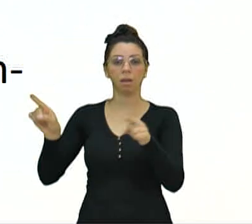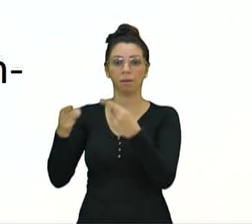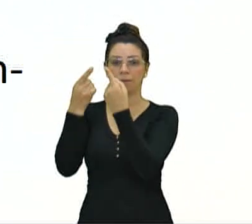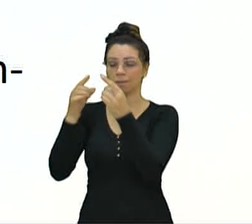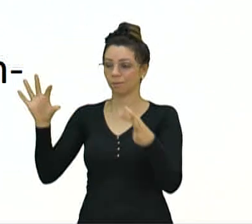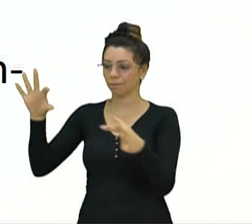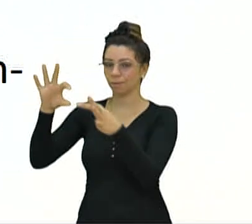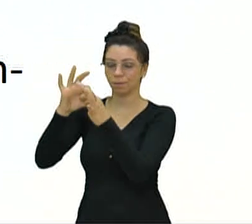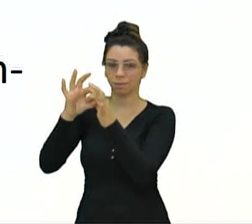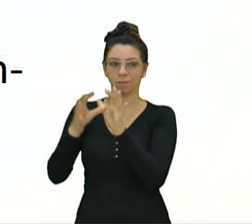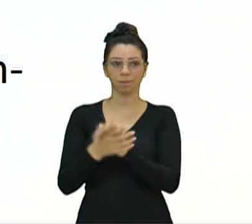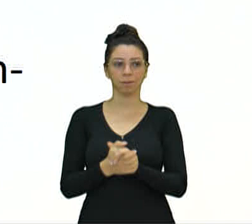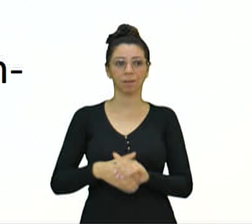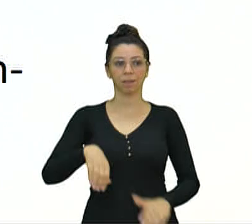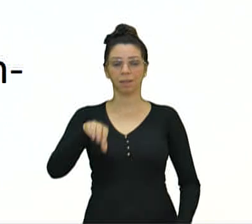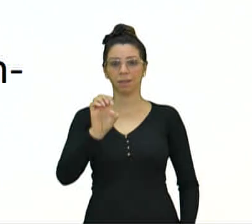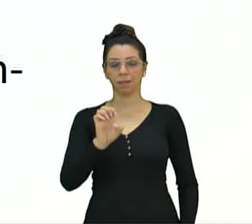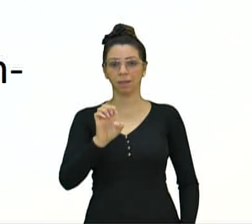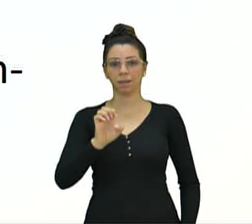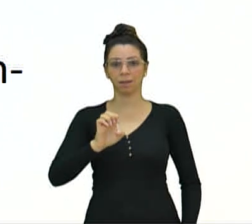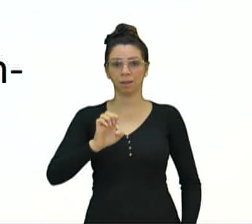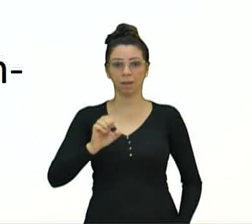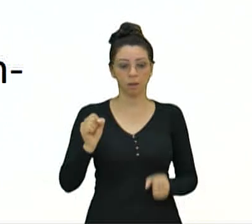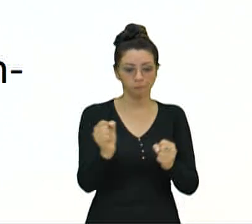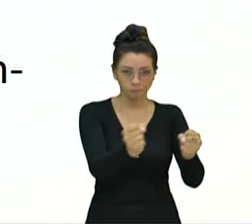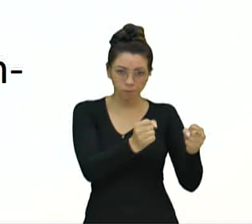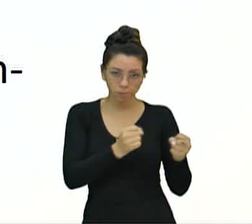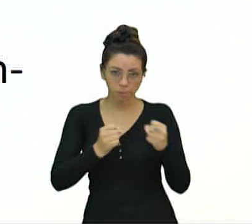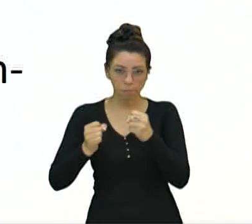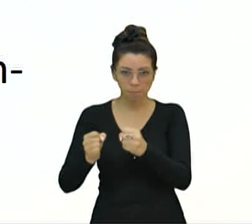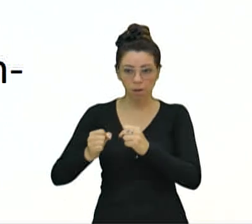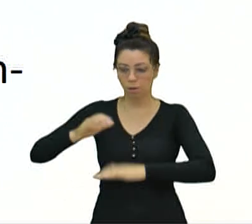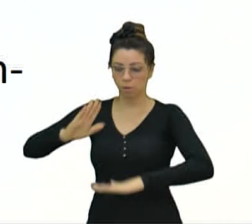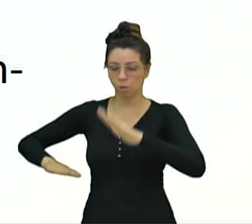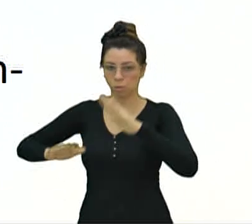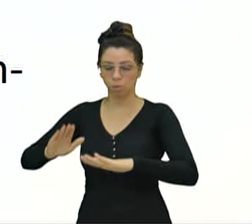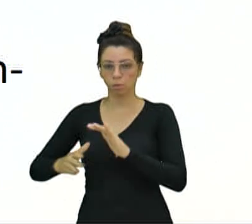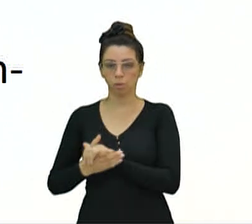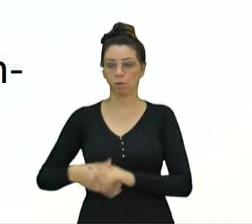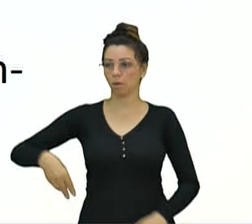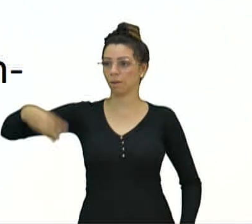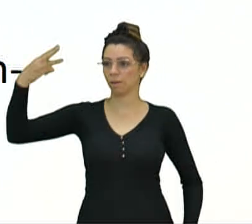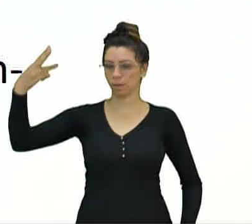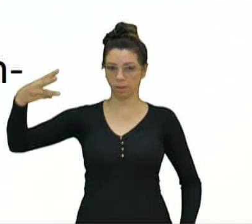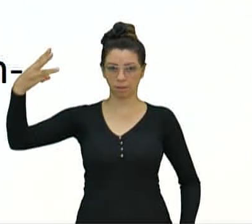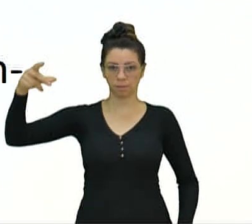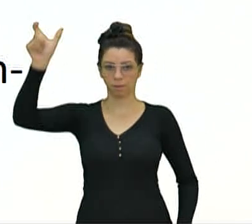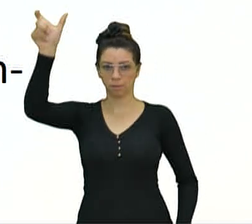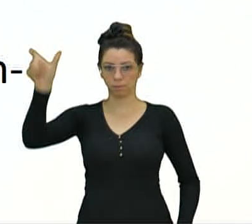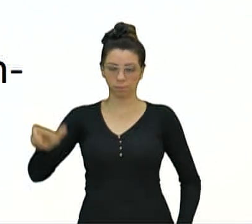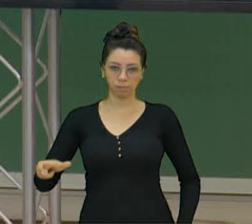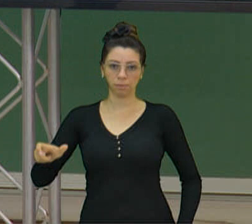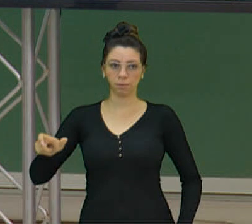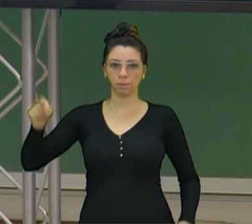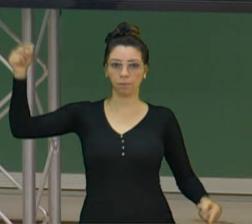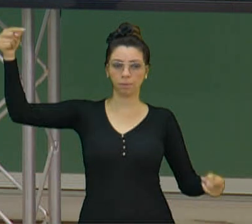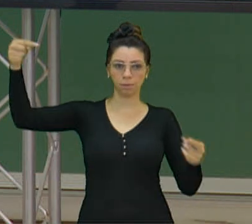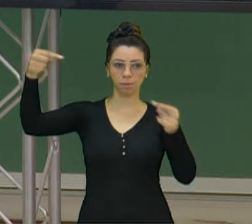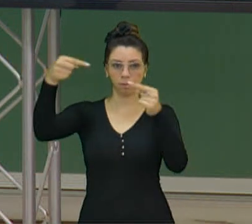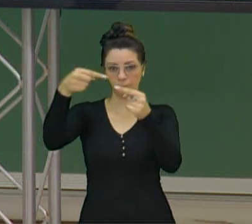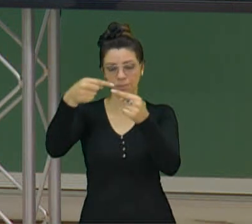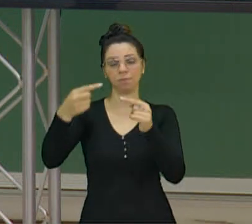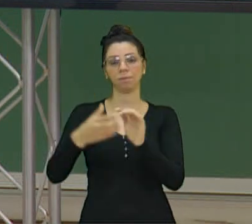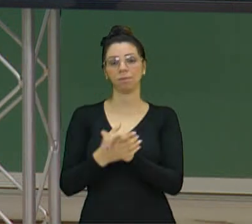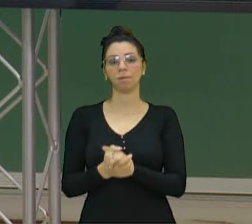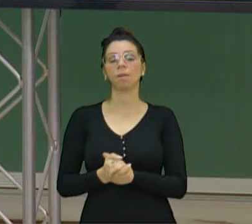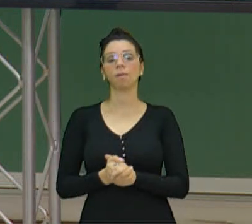E letra E, candomblé e umbanda, se relaciona com a terceira alternativa da segunda coluna. Então aqui nós já conhecemos